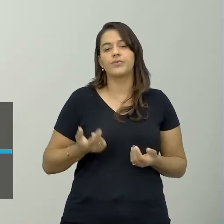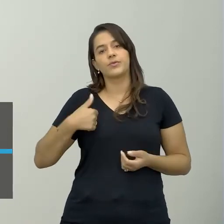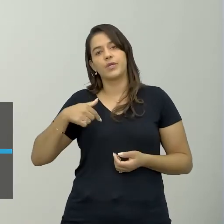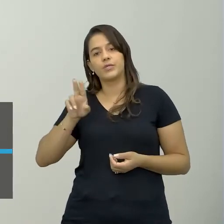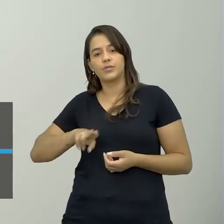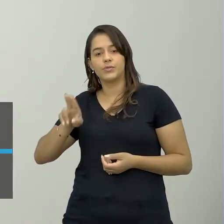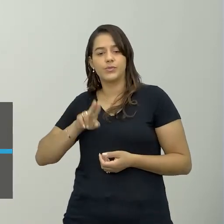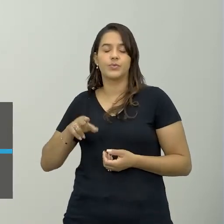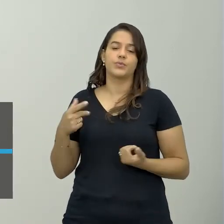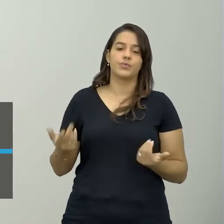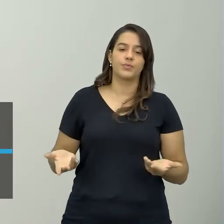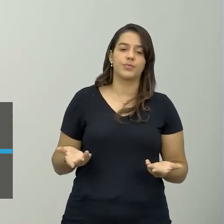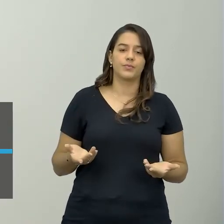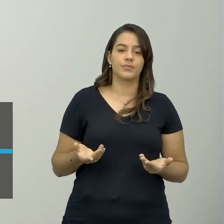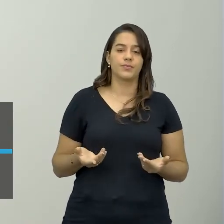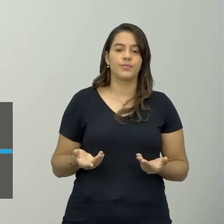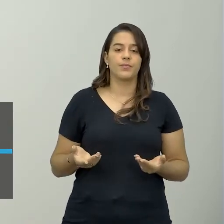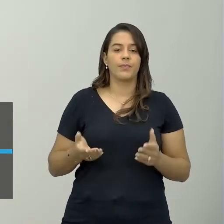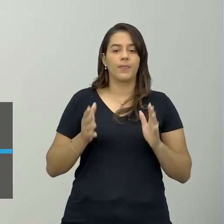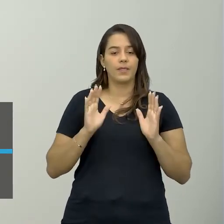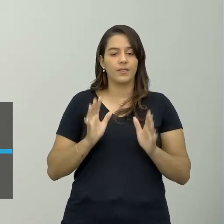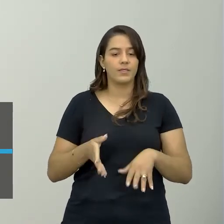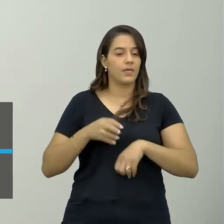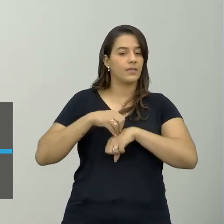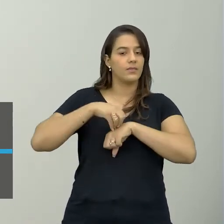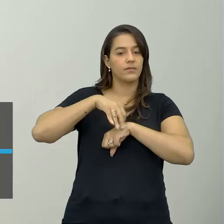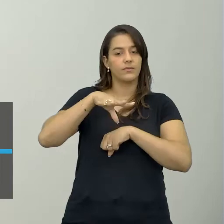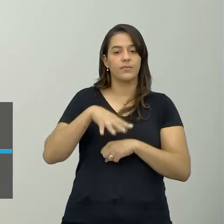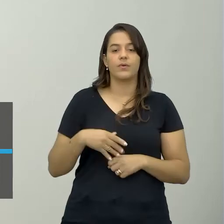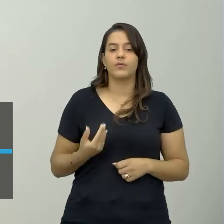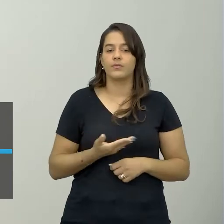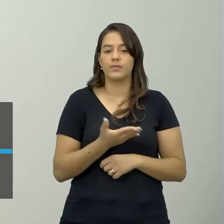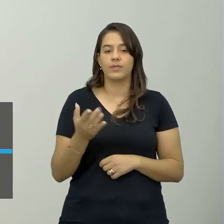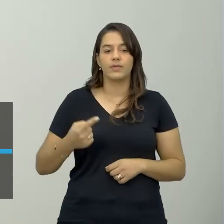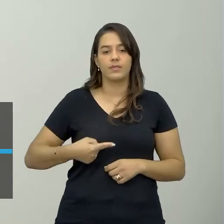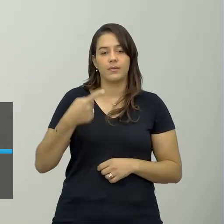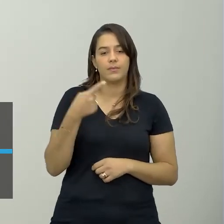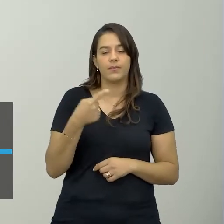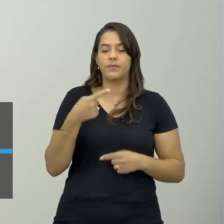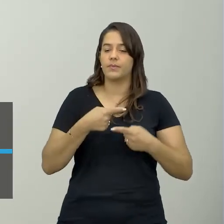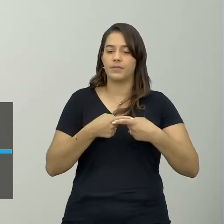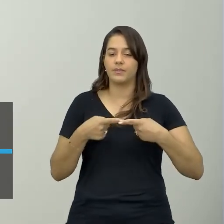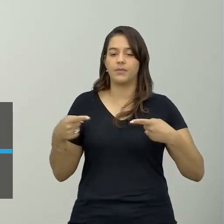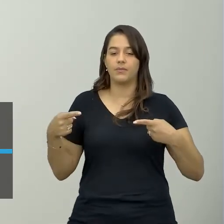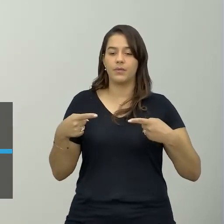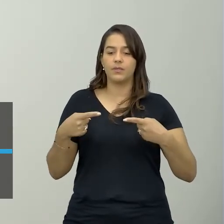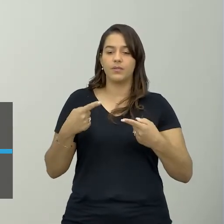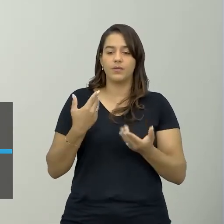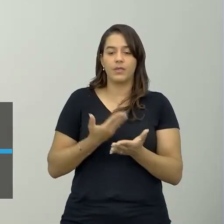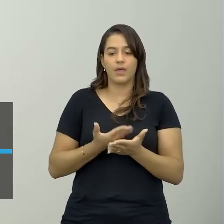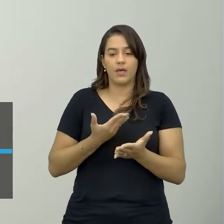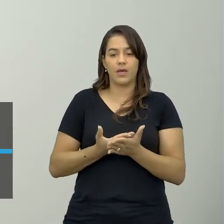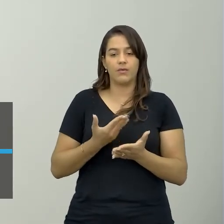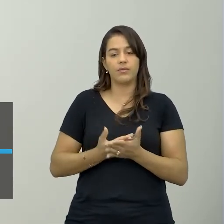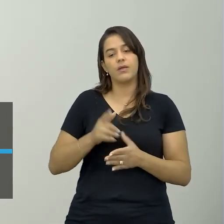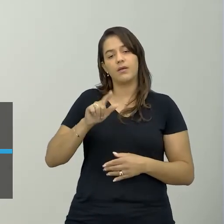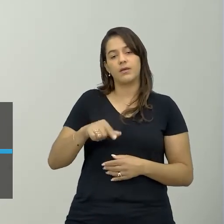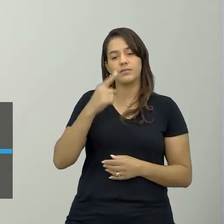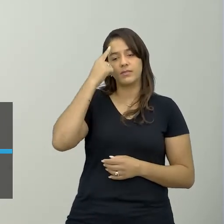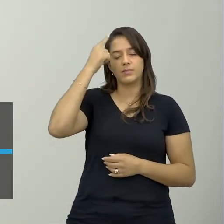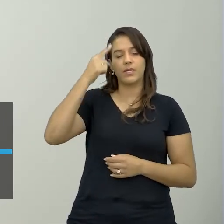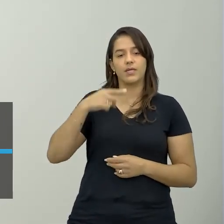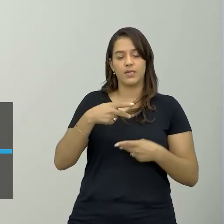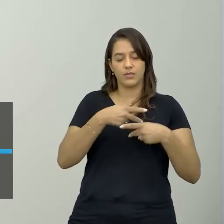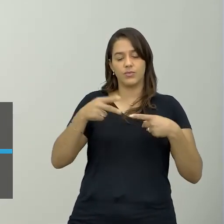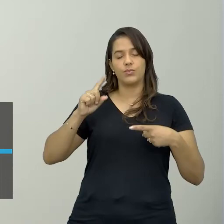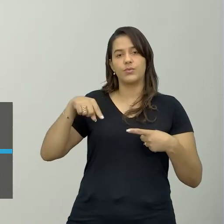consome. E, assim, já dando spoilers, né? A gente, nessa primeira semana aí de aula, a ideia é que nas próximas 2 aulas